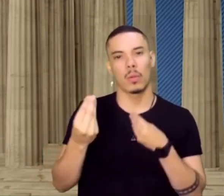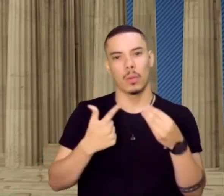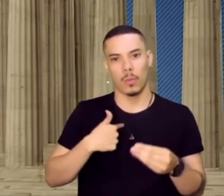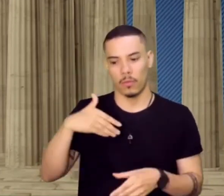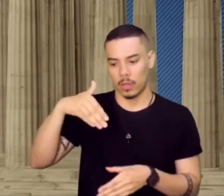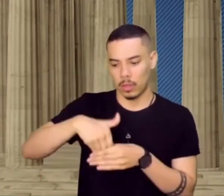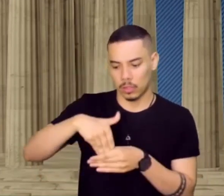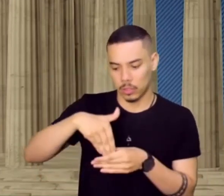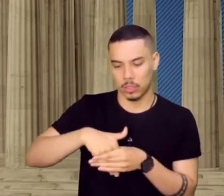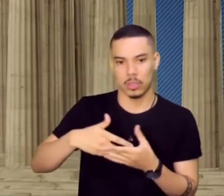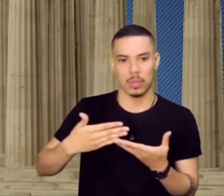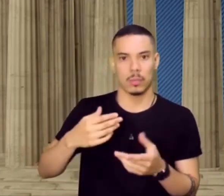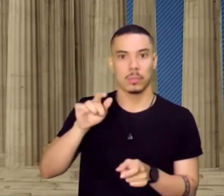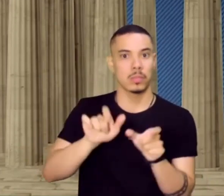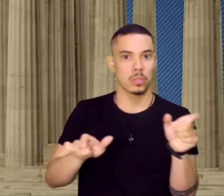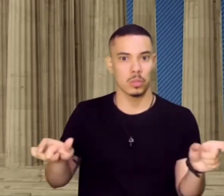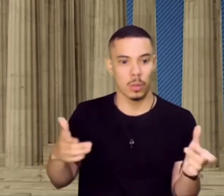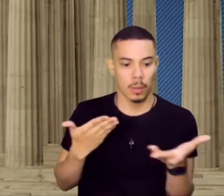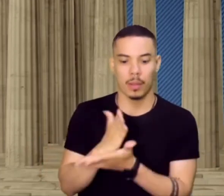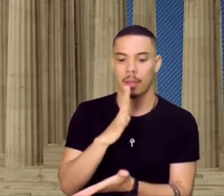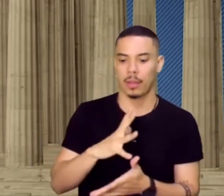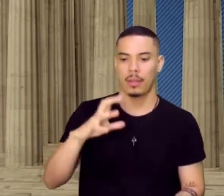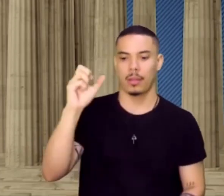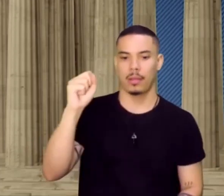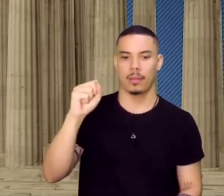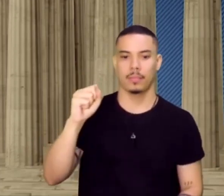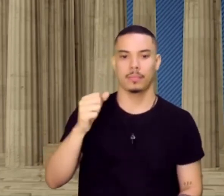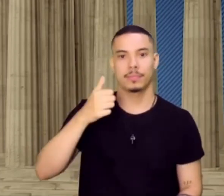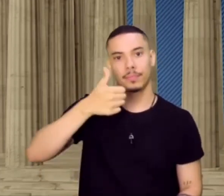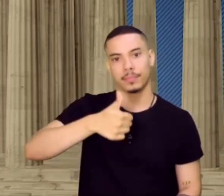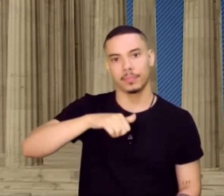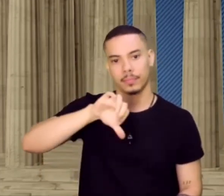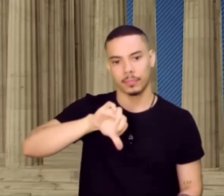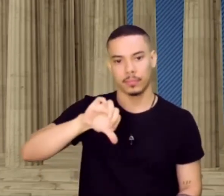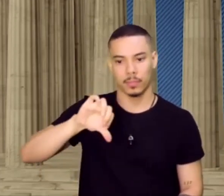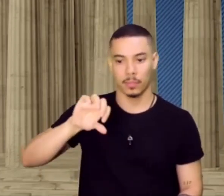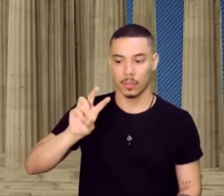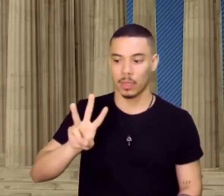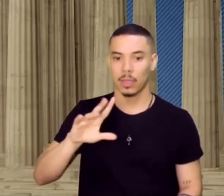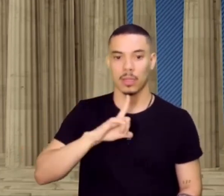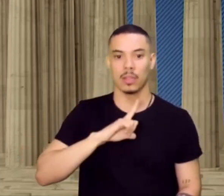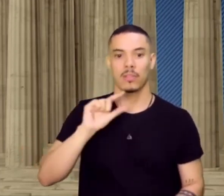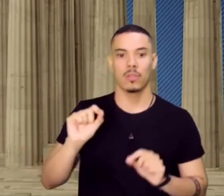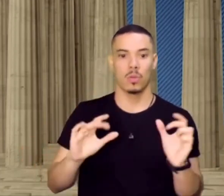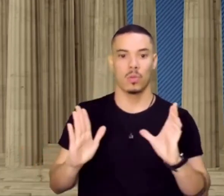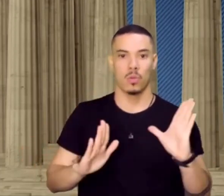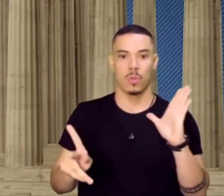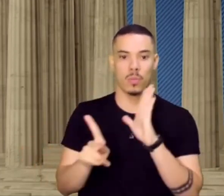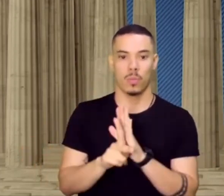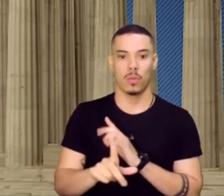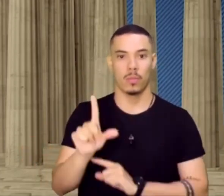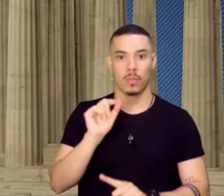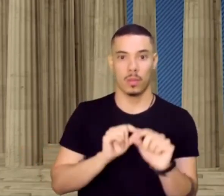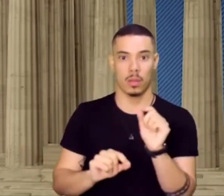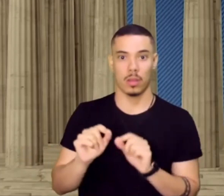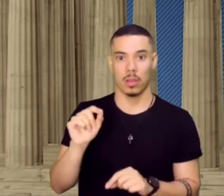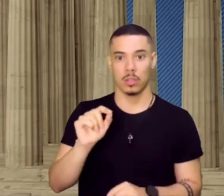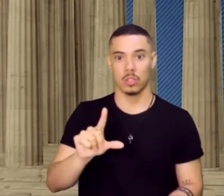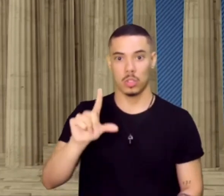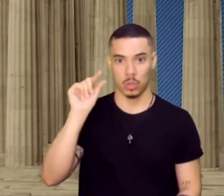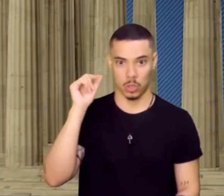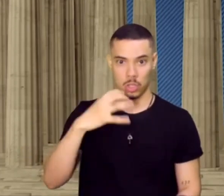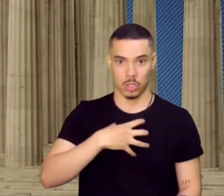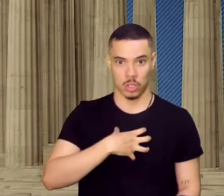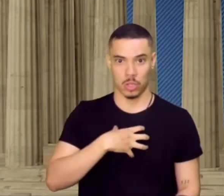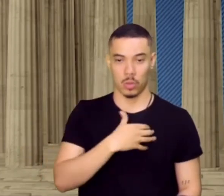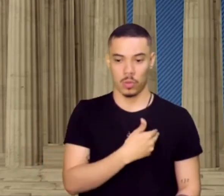de votar. Em 93 tivemos, né, um plebiscito para escolher a forma de governo. Então é